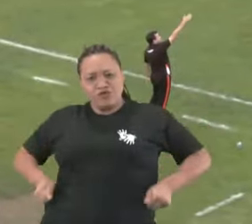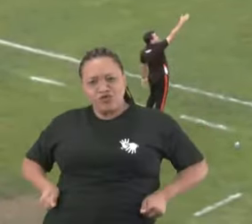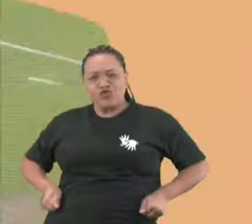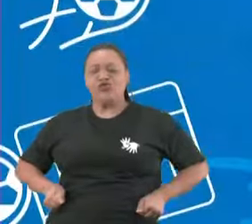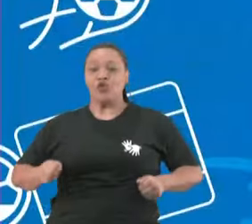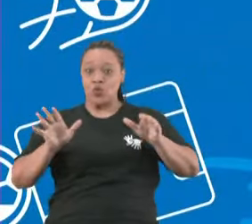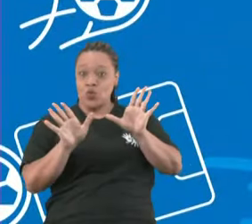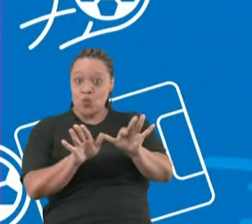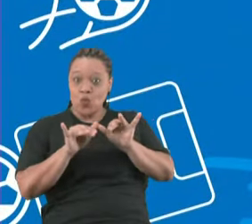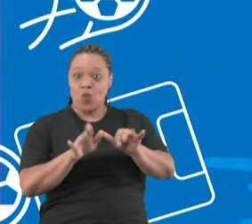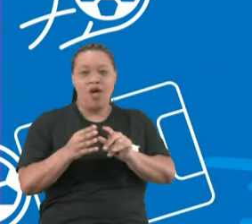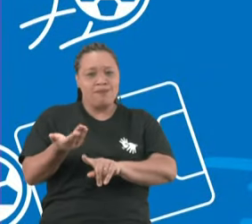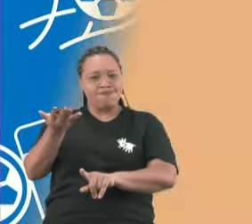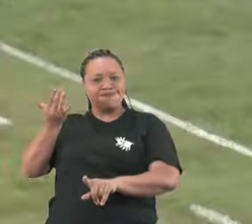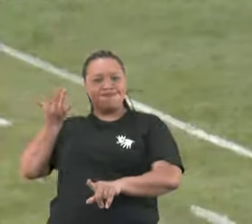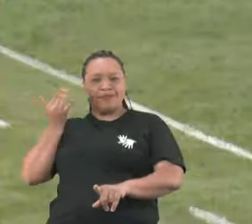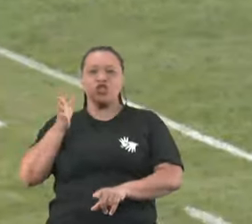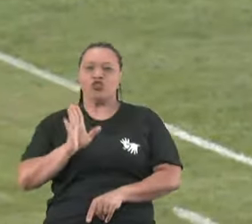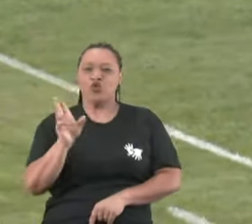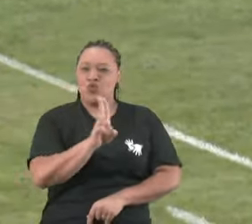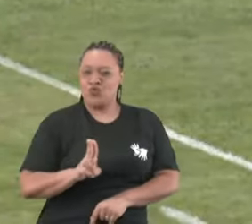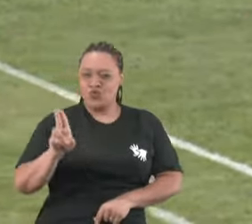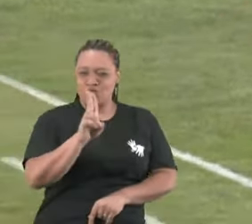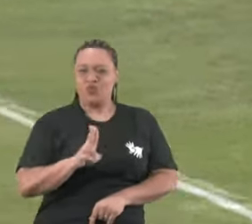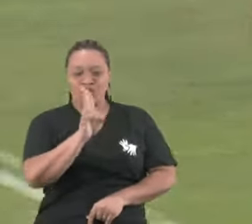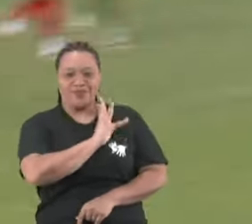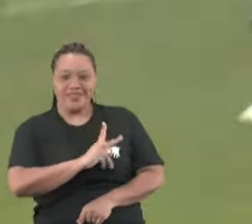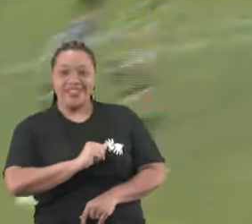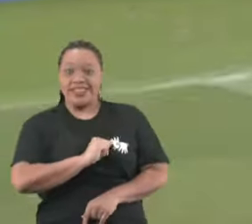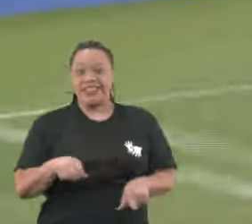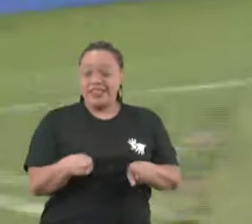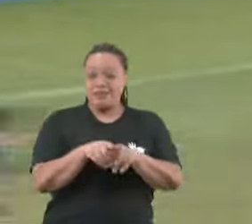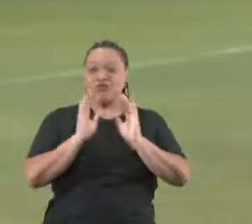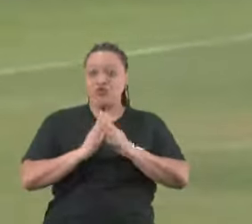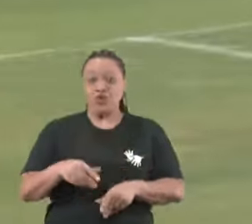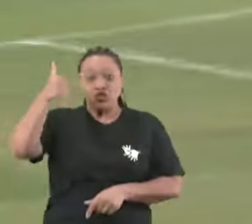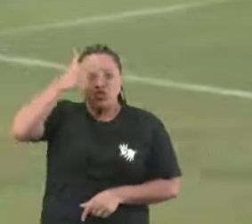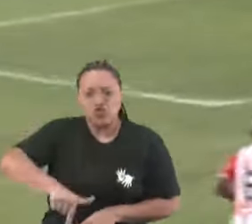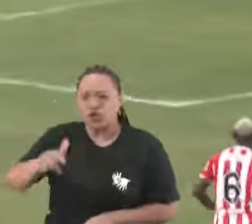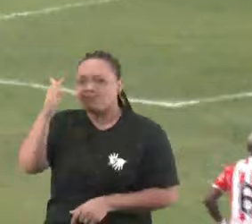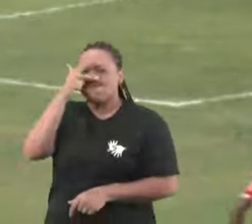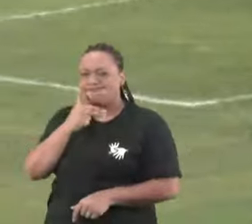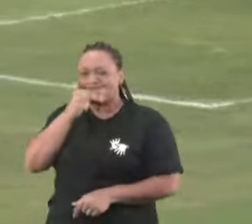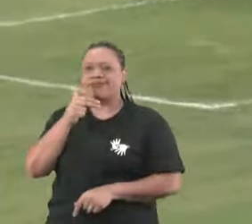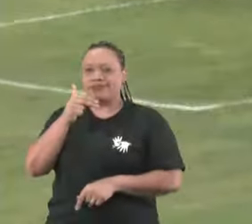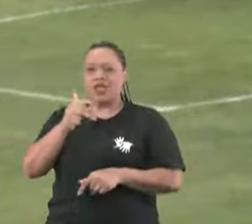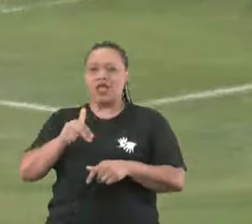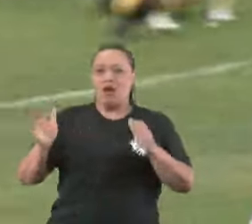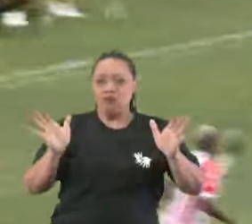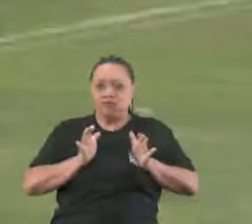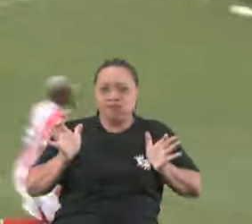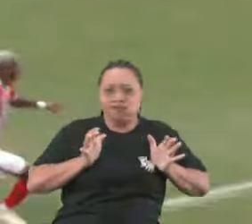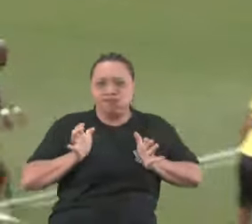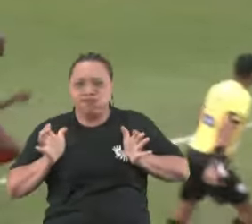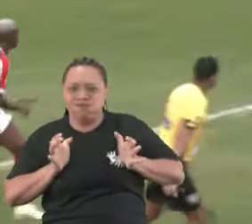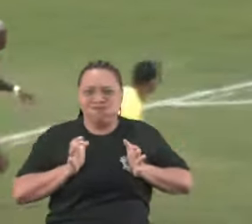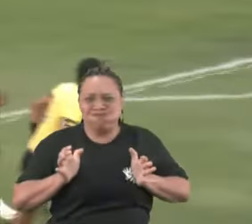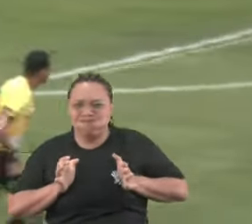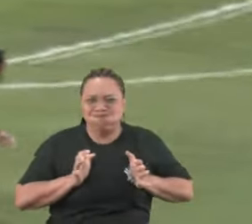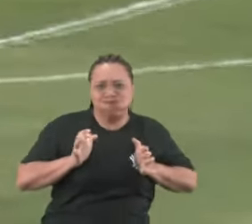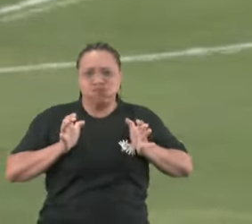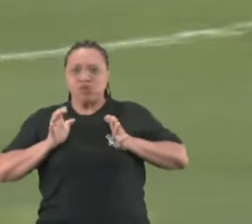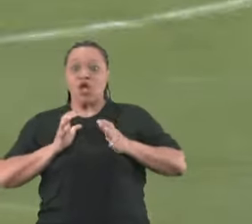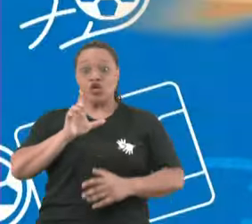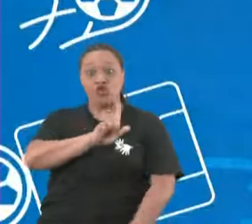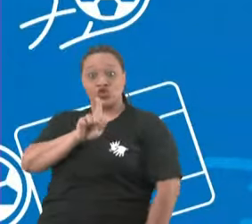passado. Já fazia a primeira intervenção, veja comigo na repetição, ó. Já fechava por ali o GG.